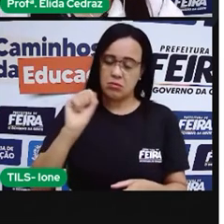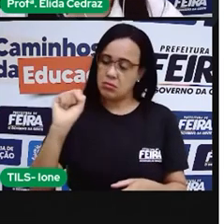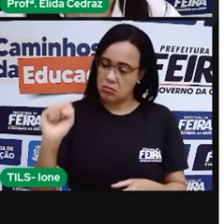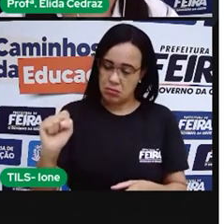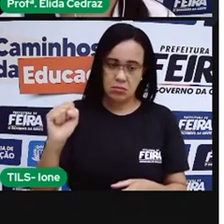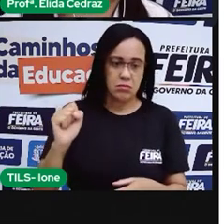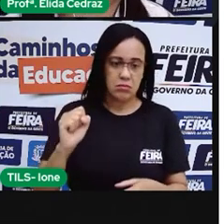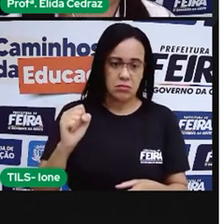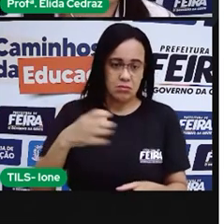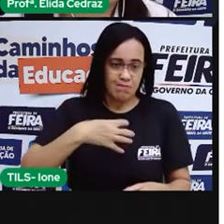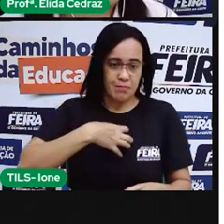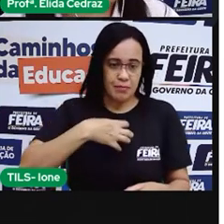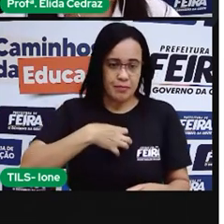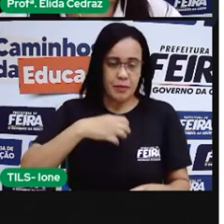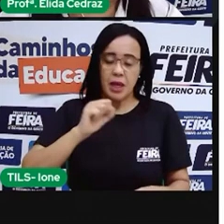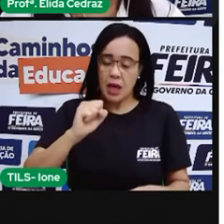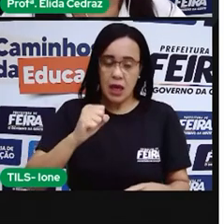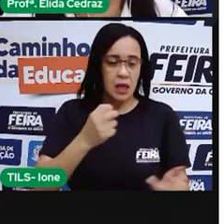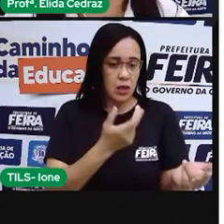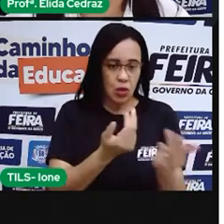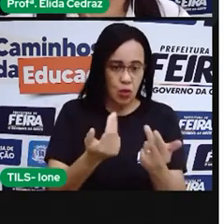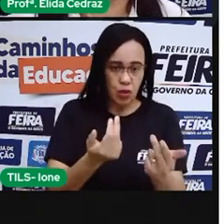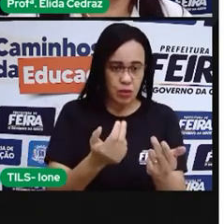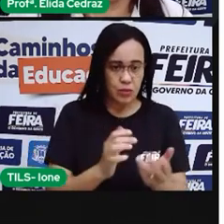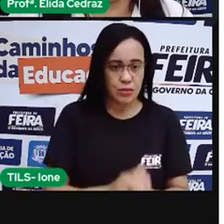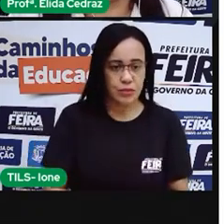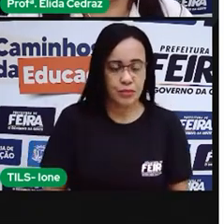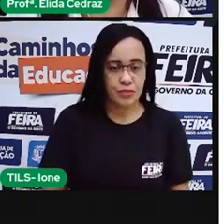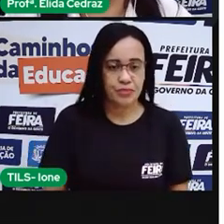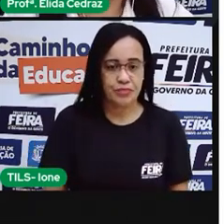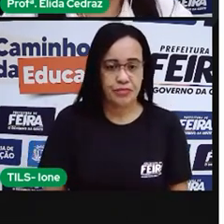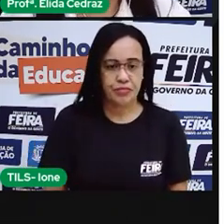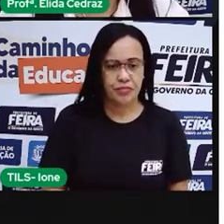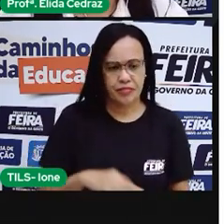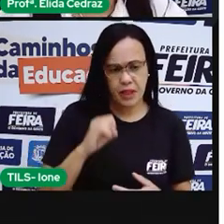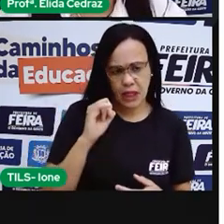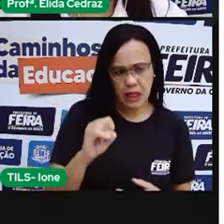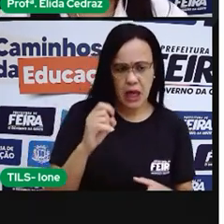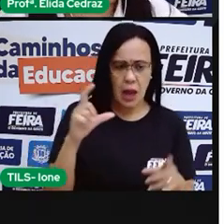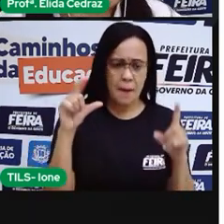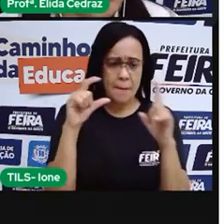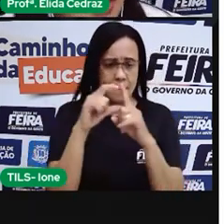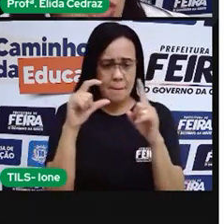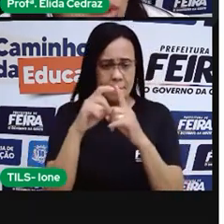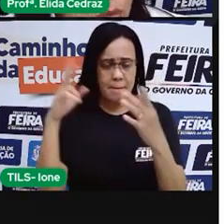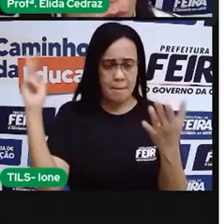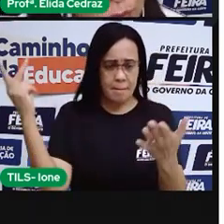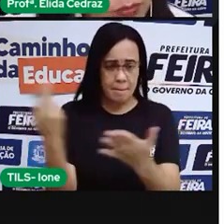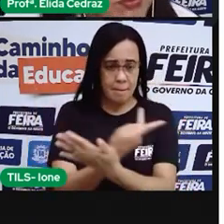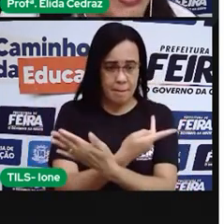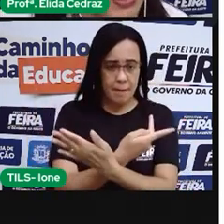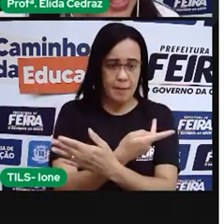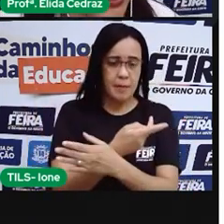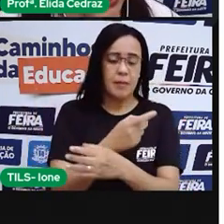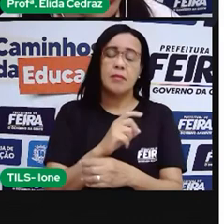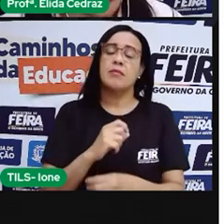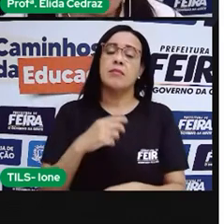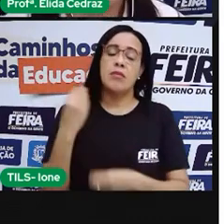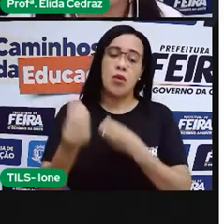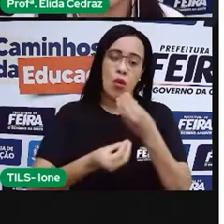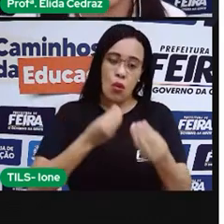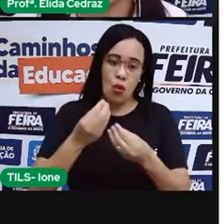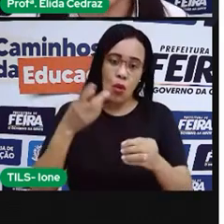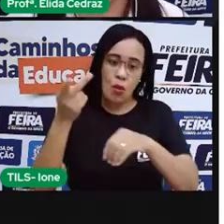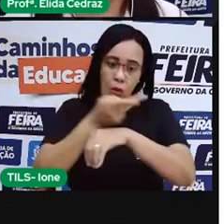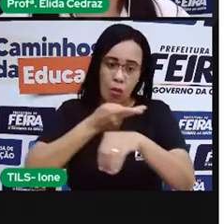Agora nós vamos encontrar os erros e corrigir. Bom, aqui é um texto pequeno e curto, é